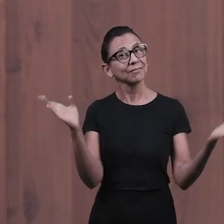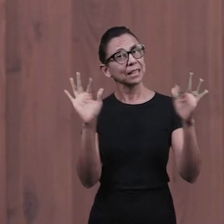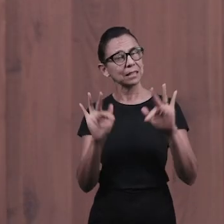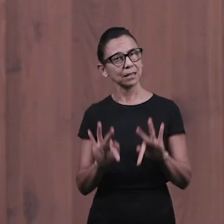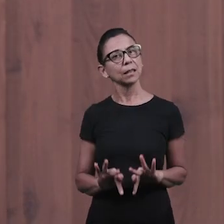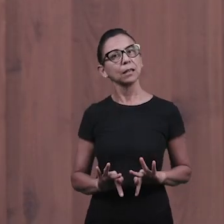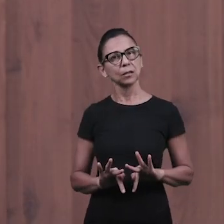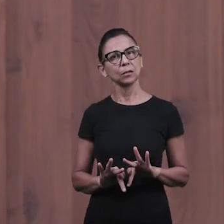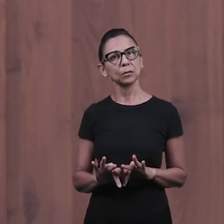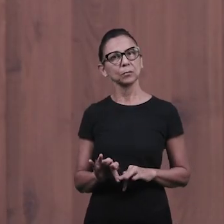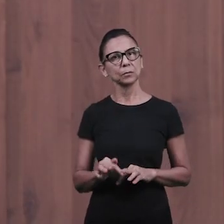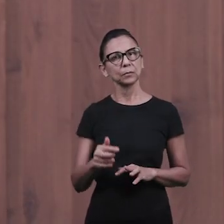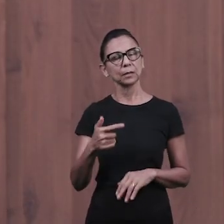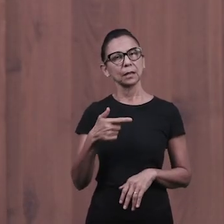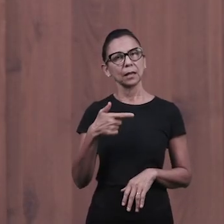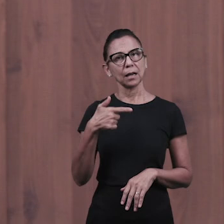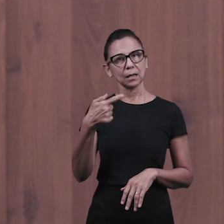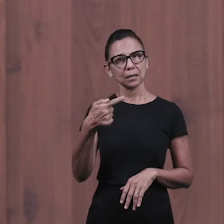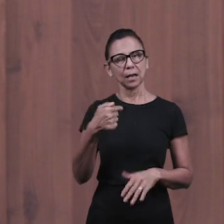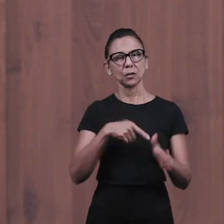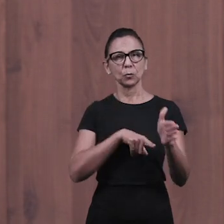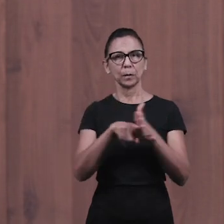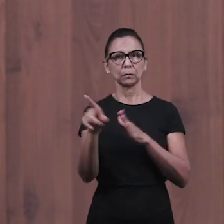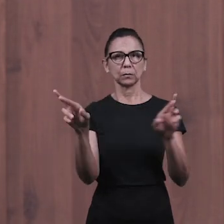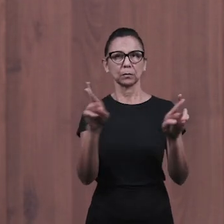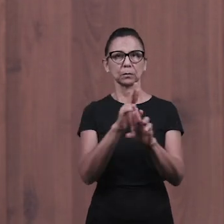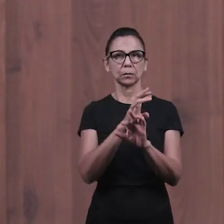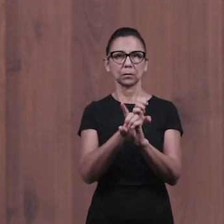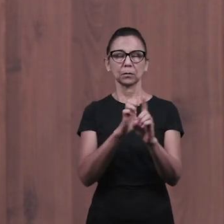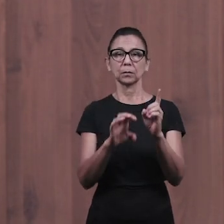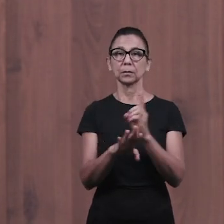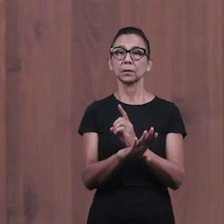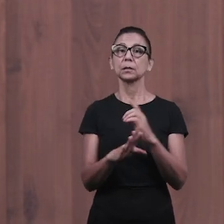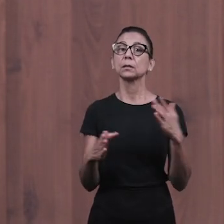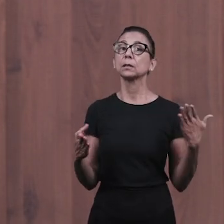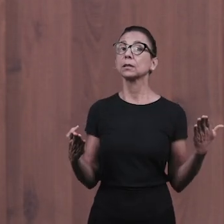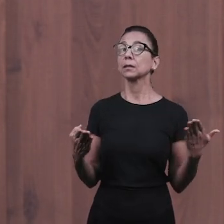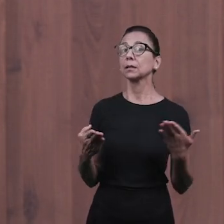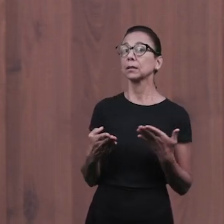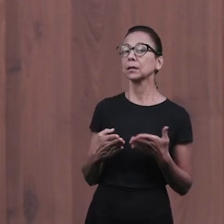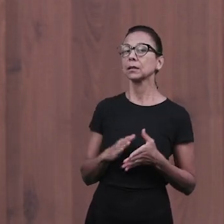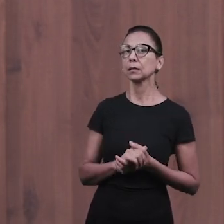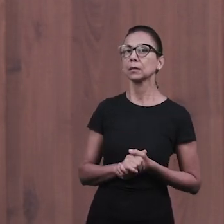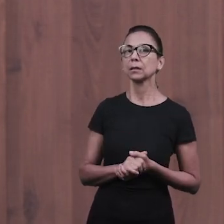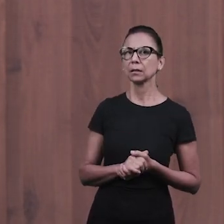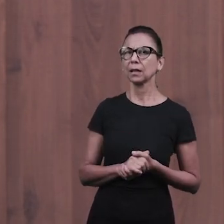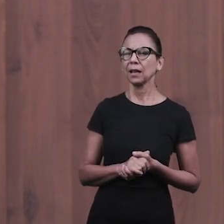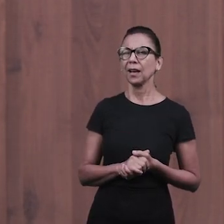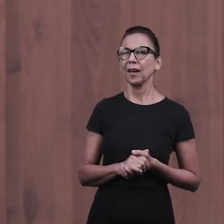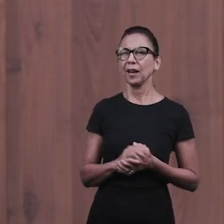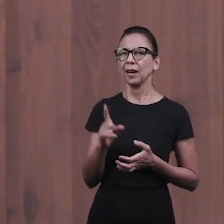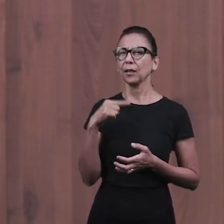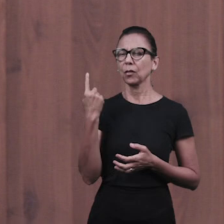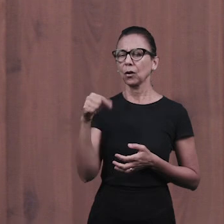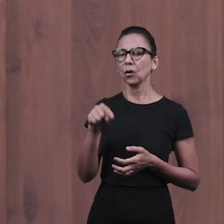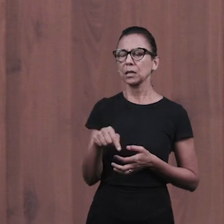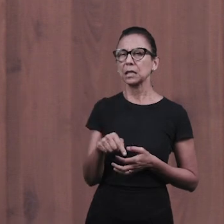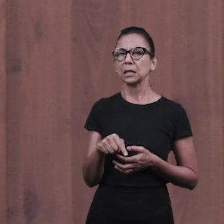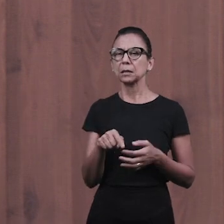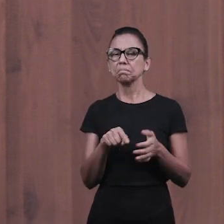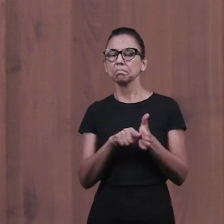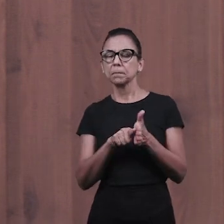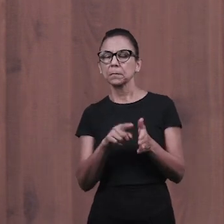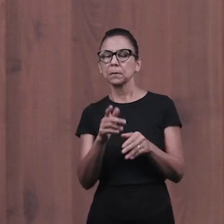assim encerramos as nossas 7 perguntas relacionadas à Escola Bíblica de hoje. E os irmãos, nós antecipamos